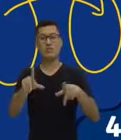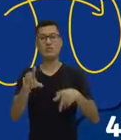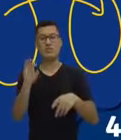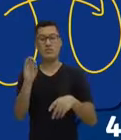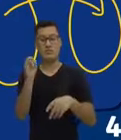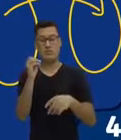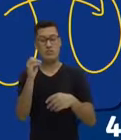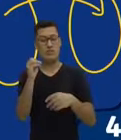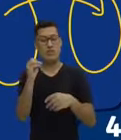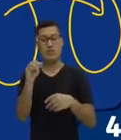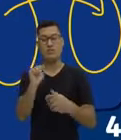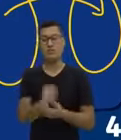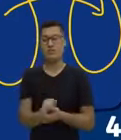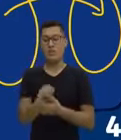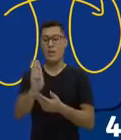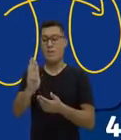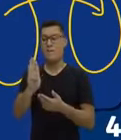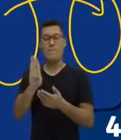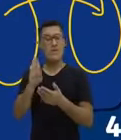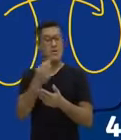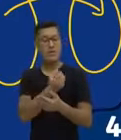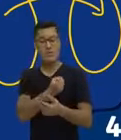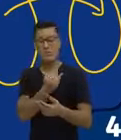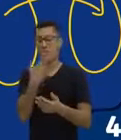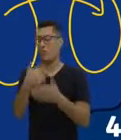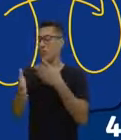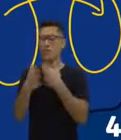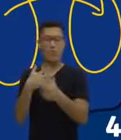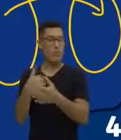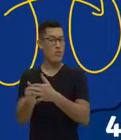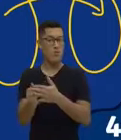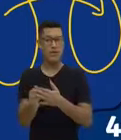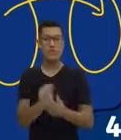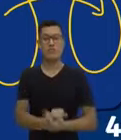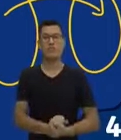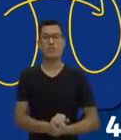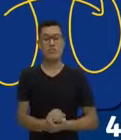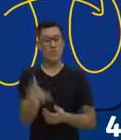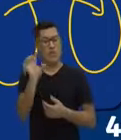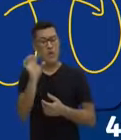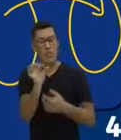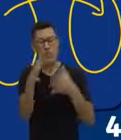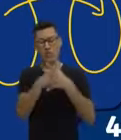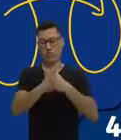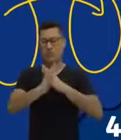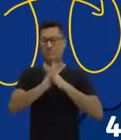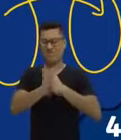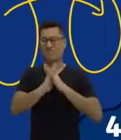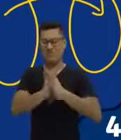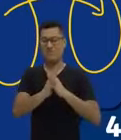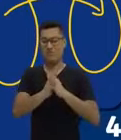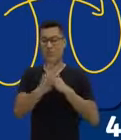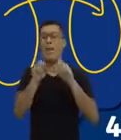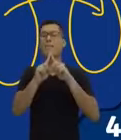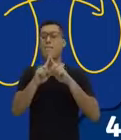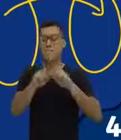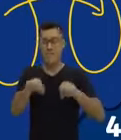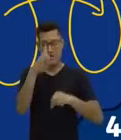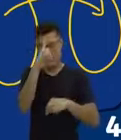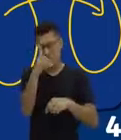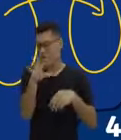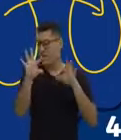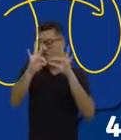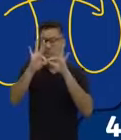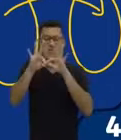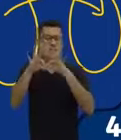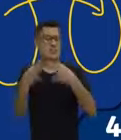qualquer. Tá? E a definição formal está um pouco estranha, né, Fernando? Isso. Um pouco confusa. Tá estranho, né? Aí. Mas a ideia ela é bem simples.